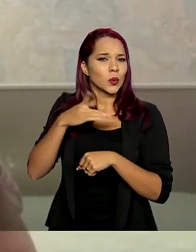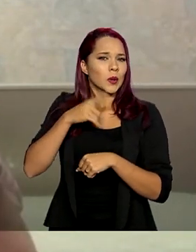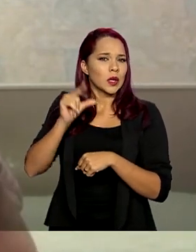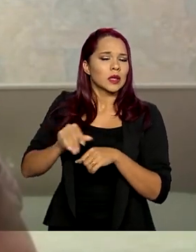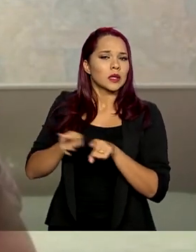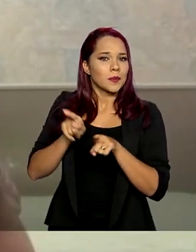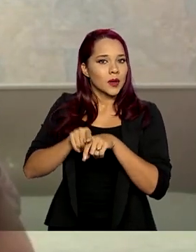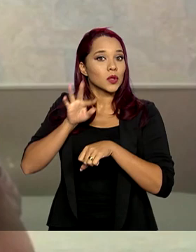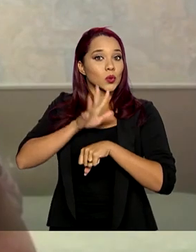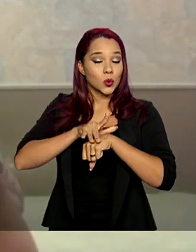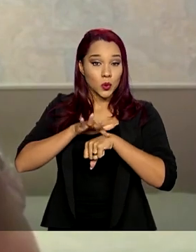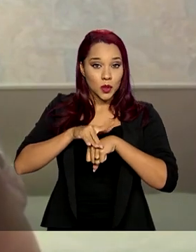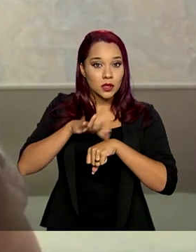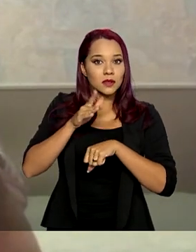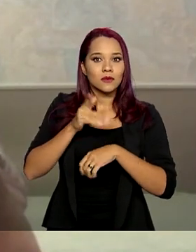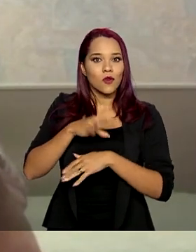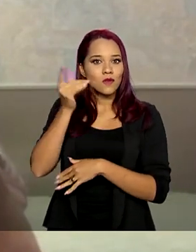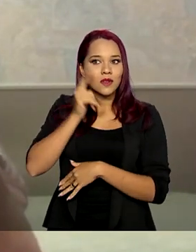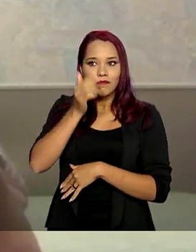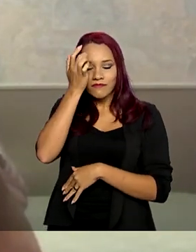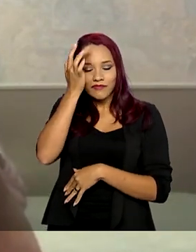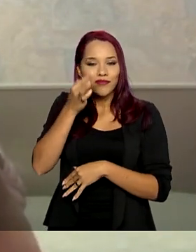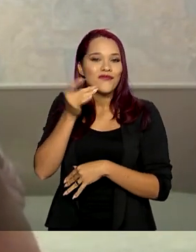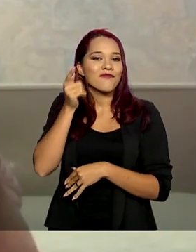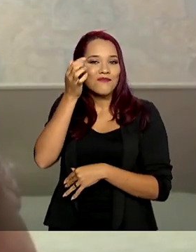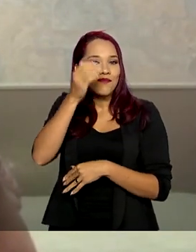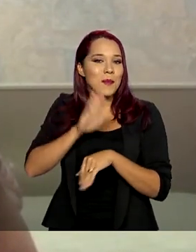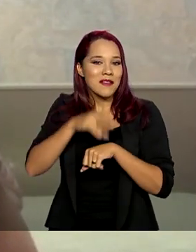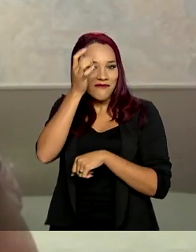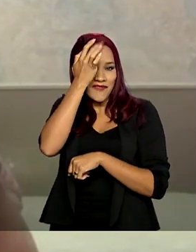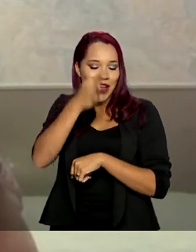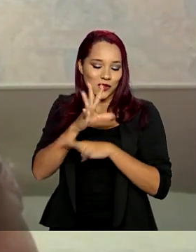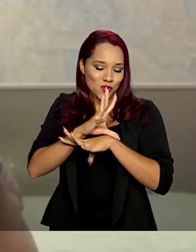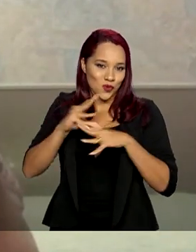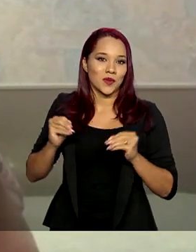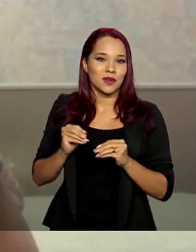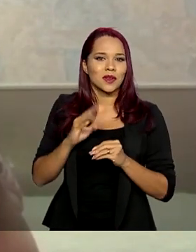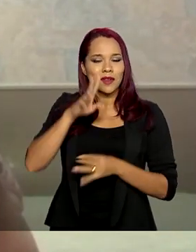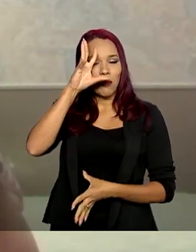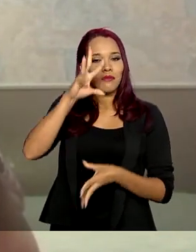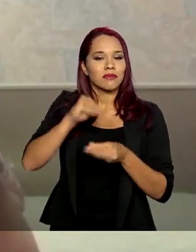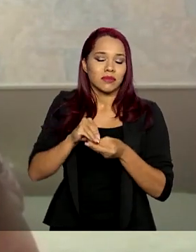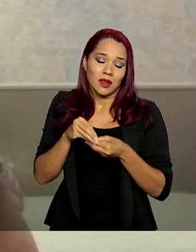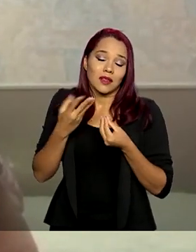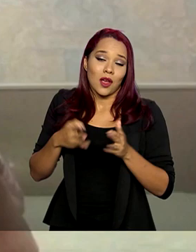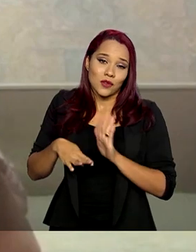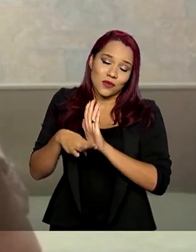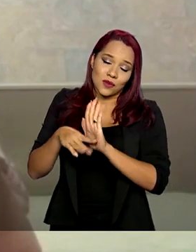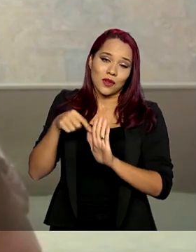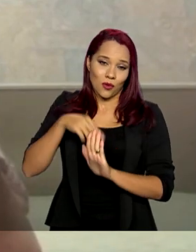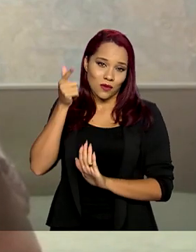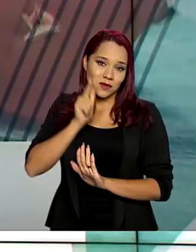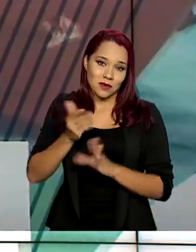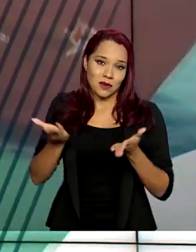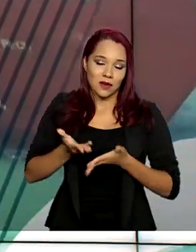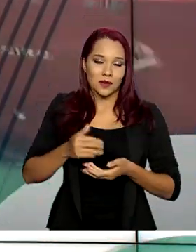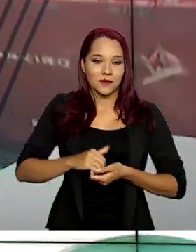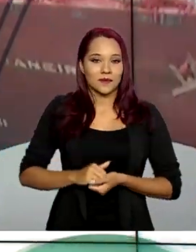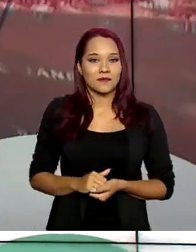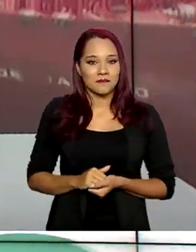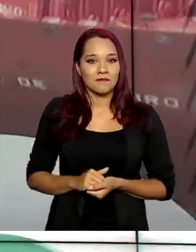as doenças são mais facilmente curadas. É o que eu entendo e a contribuição que eu posso dar neste momento.